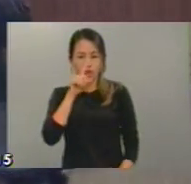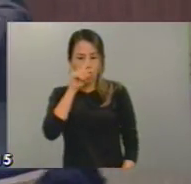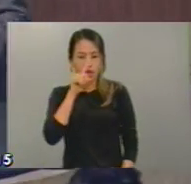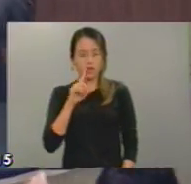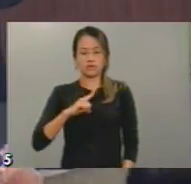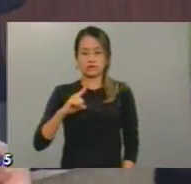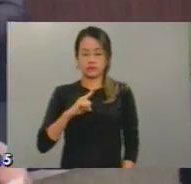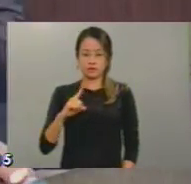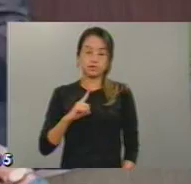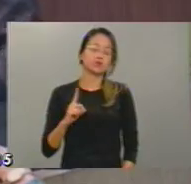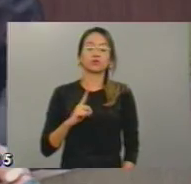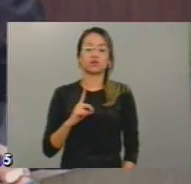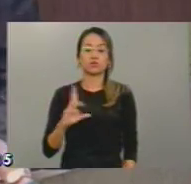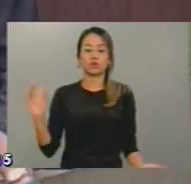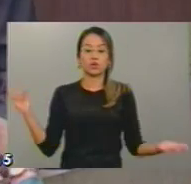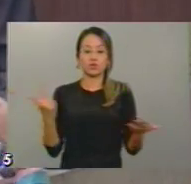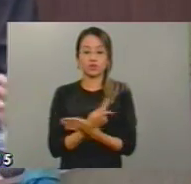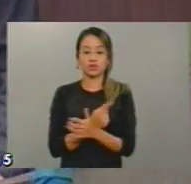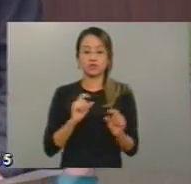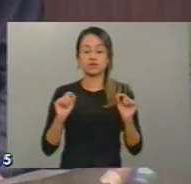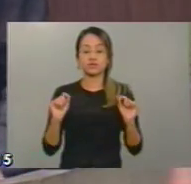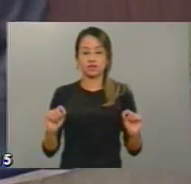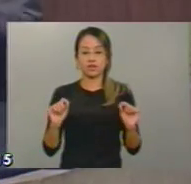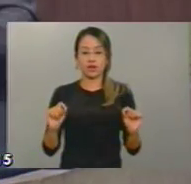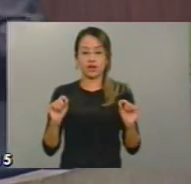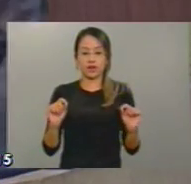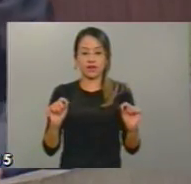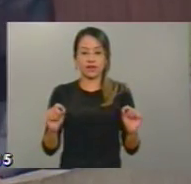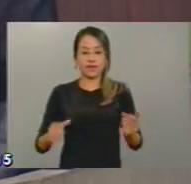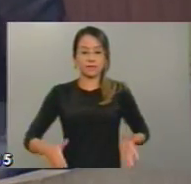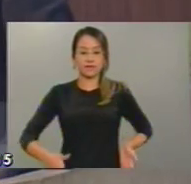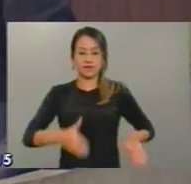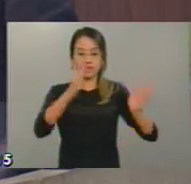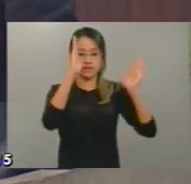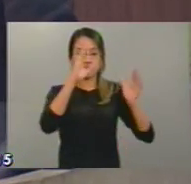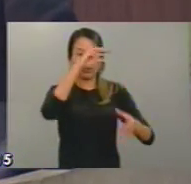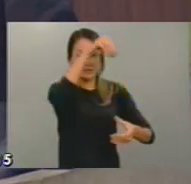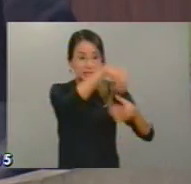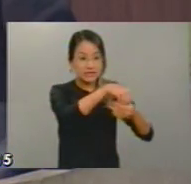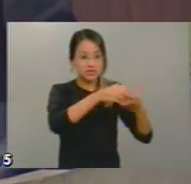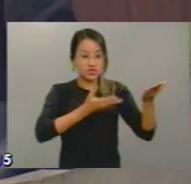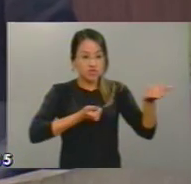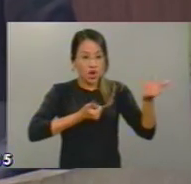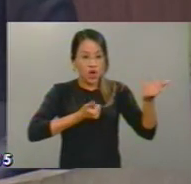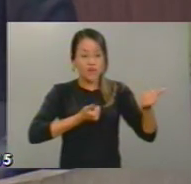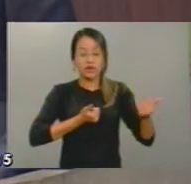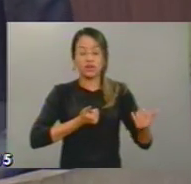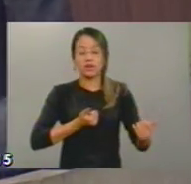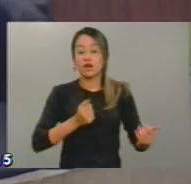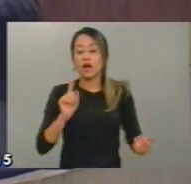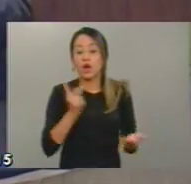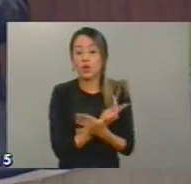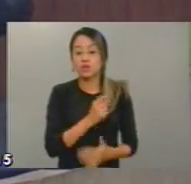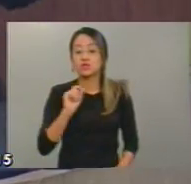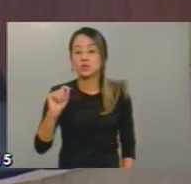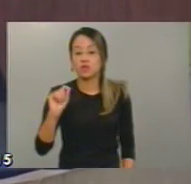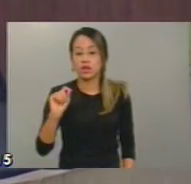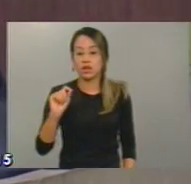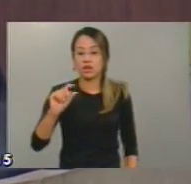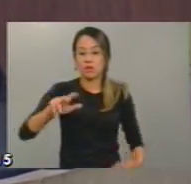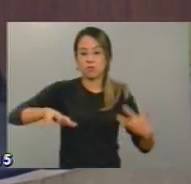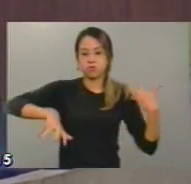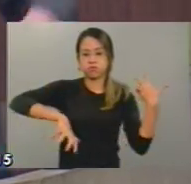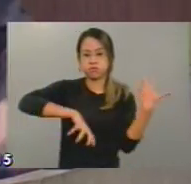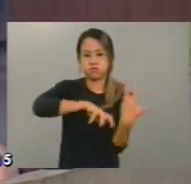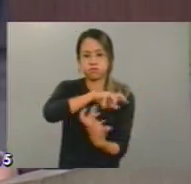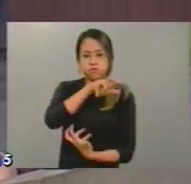absoluto e total colapso do sistema socioeducativo sob responsabilidade do governo do Estado do Ceará. Não estava aqui ontem porque eu estava